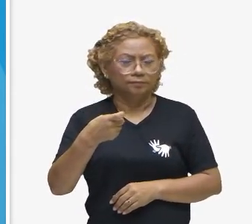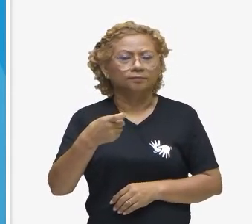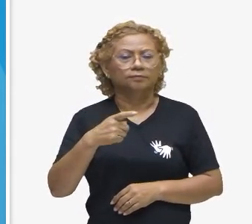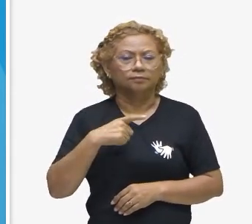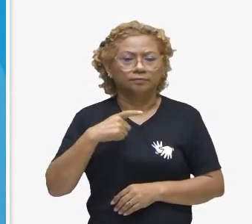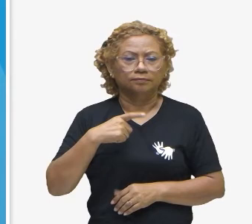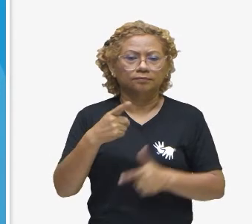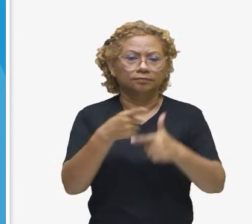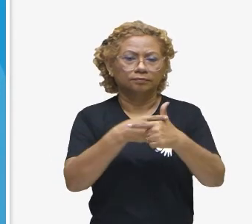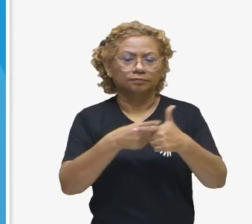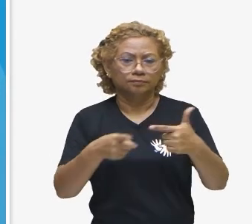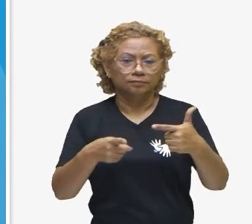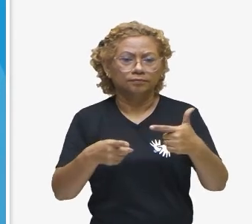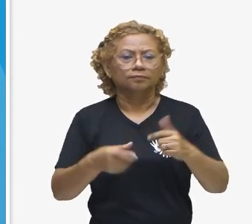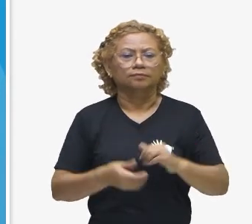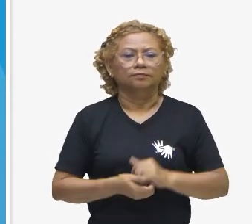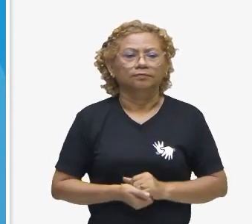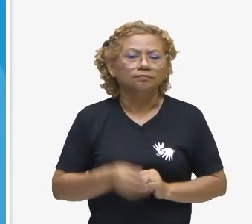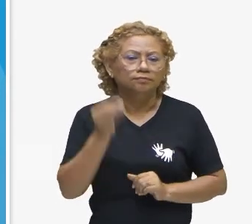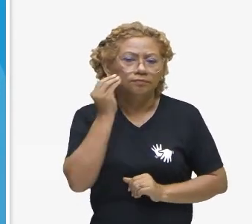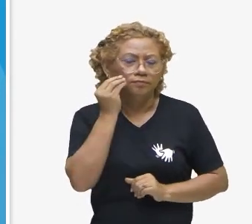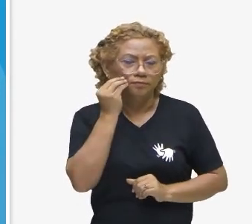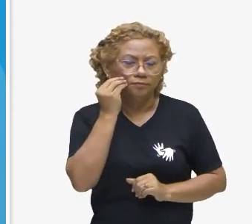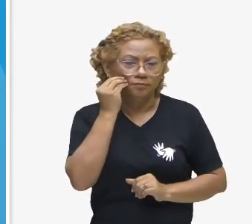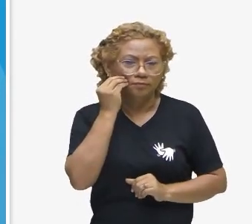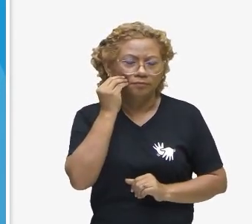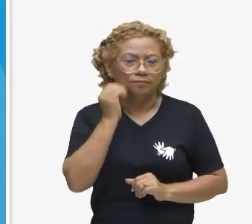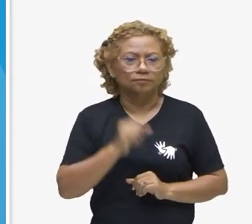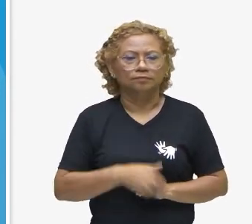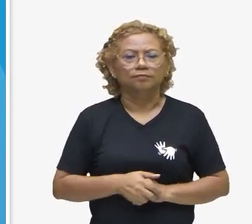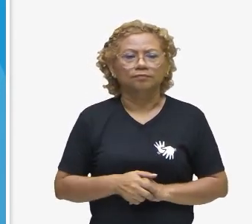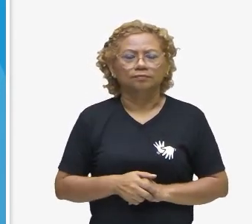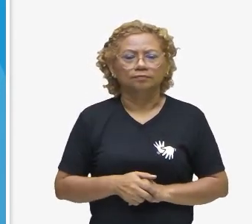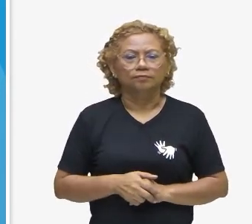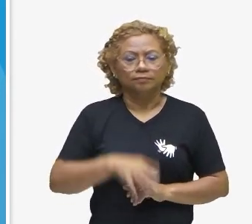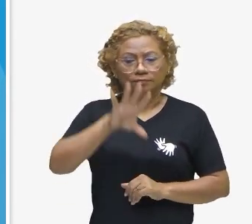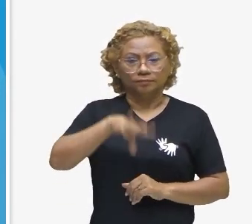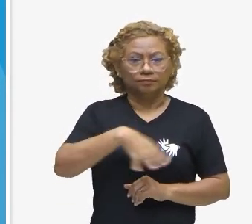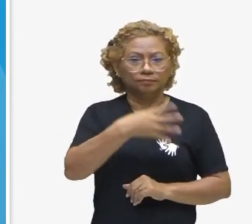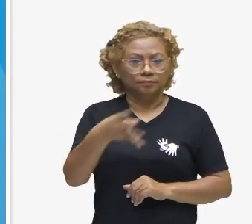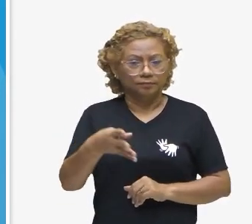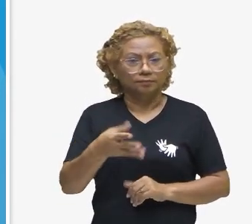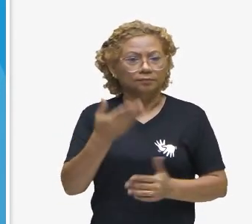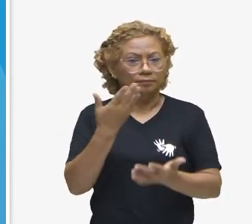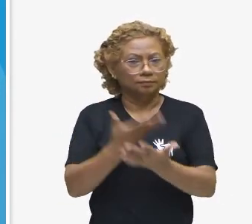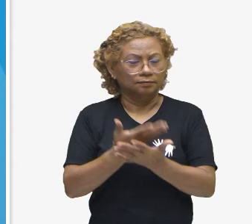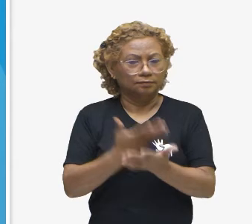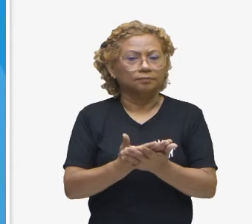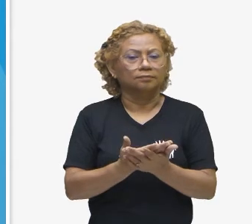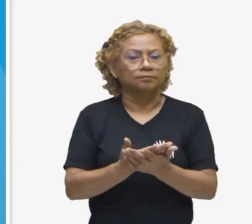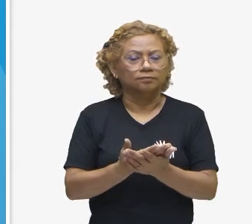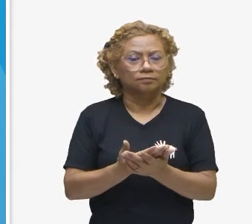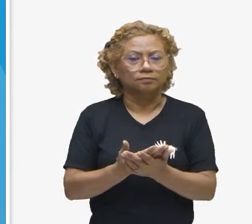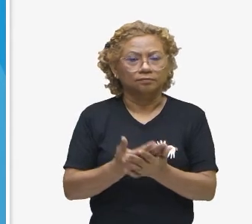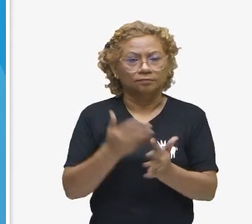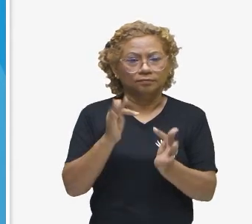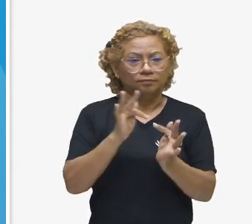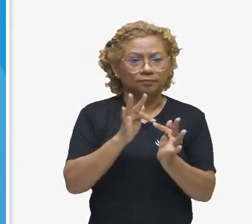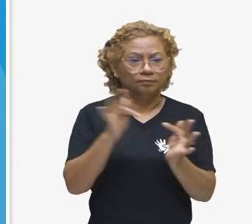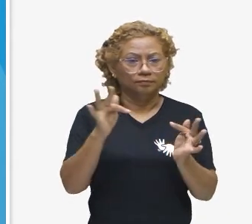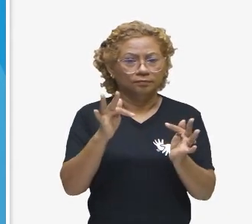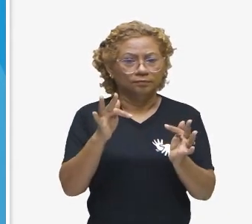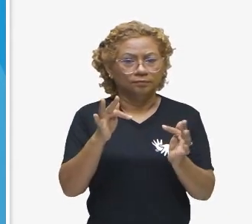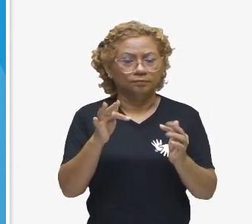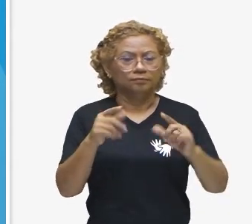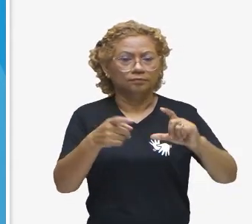gente consegue ver isso aqui no gráfico. Ó. A gente estudou a função f de x igual